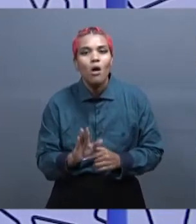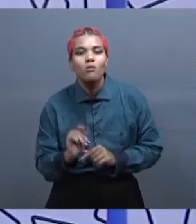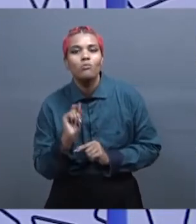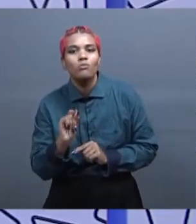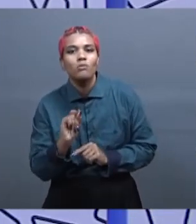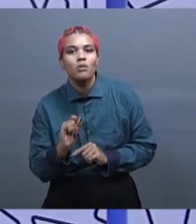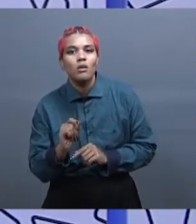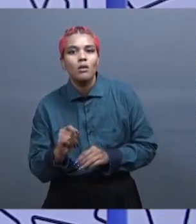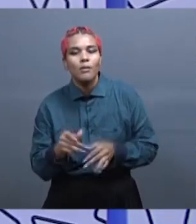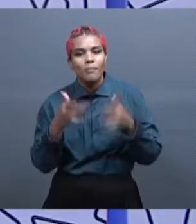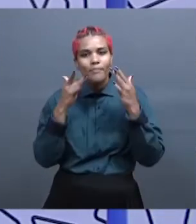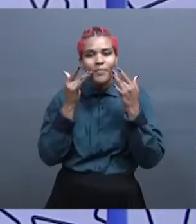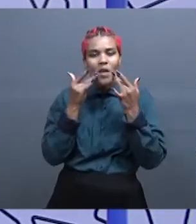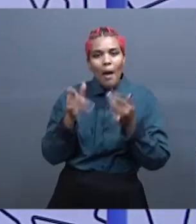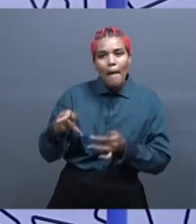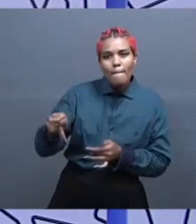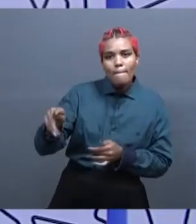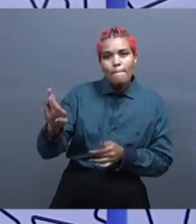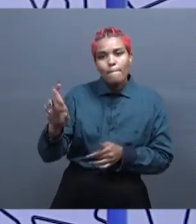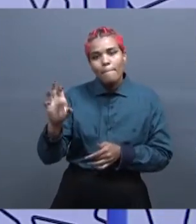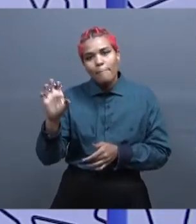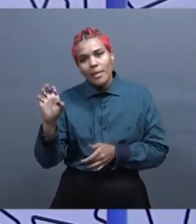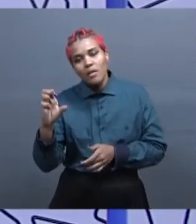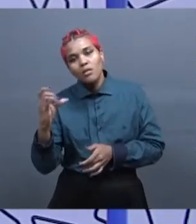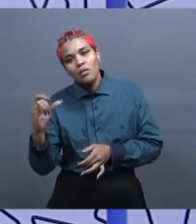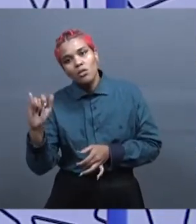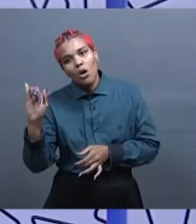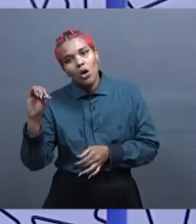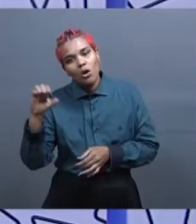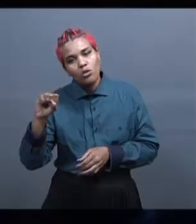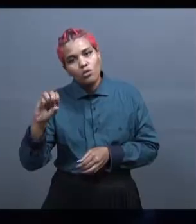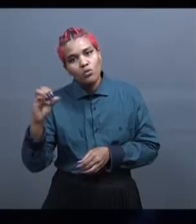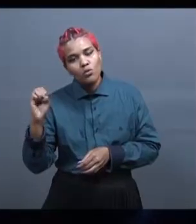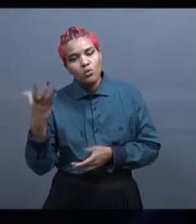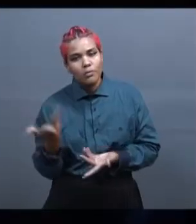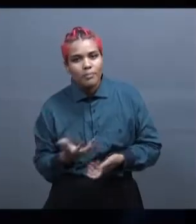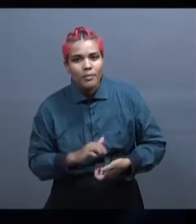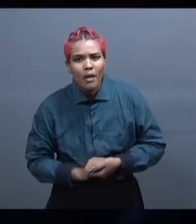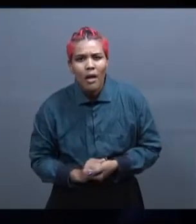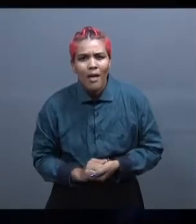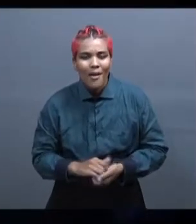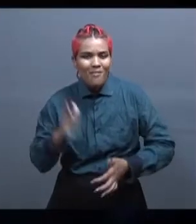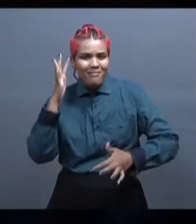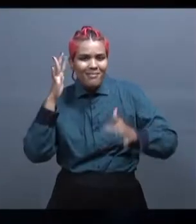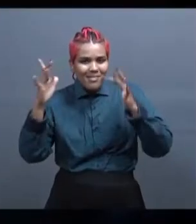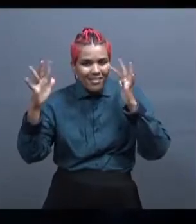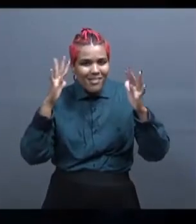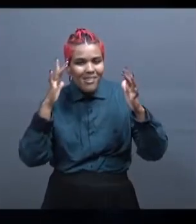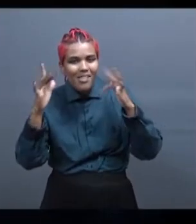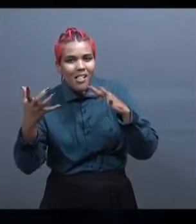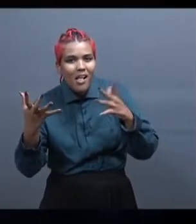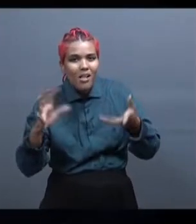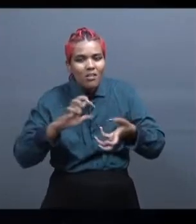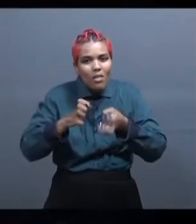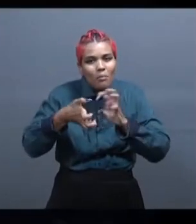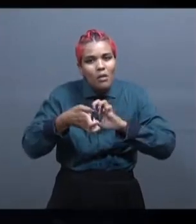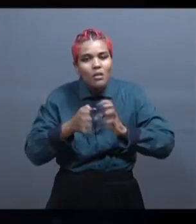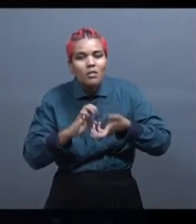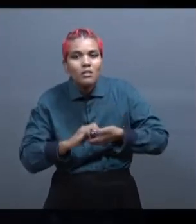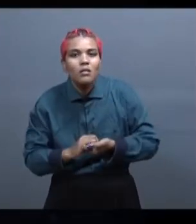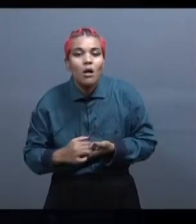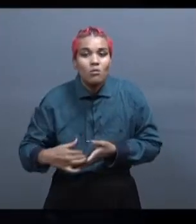preciosos do grupontapé de teatro esta é uma delirante adaptação das peças preciosas ridículas